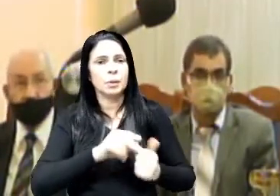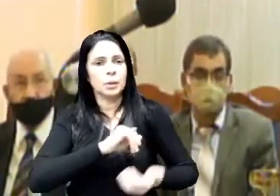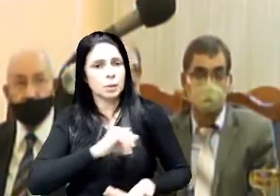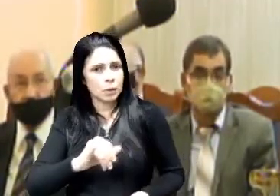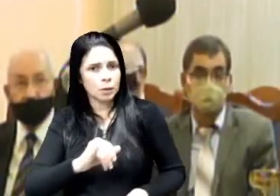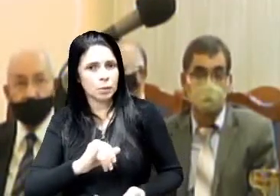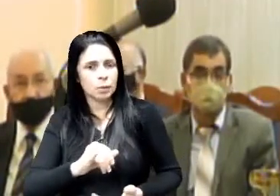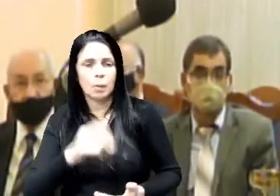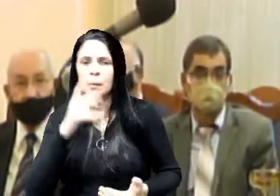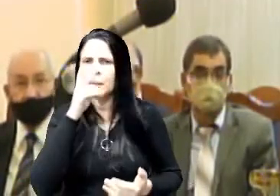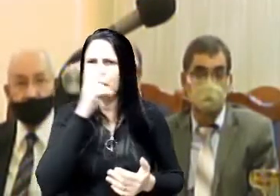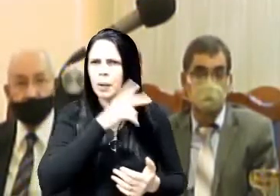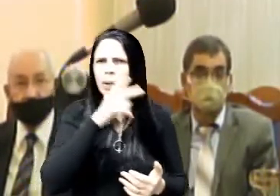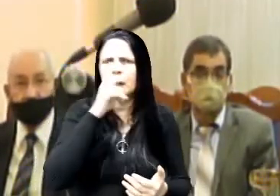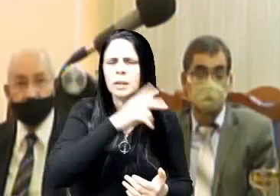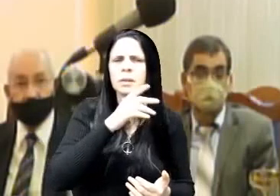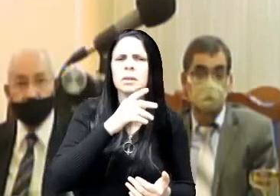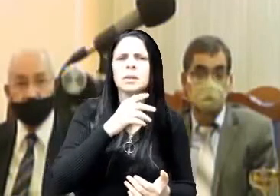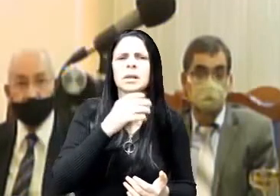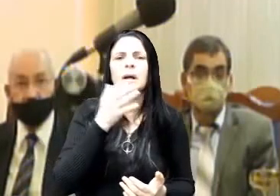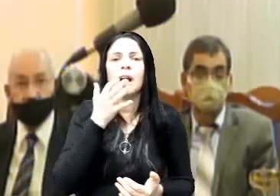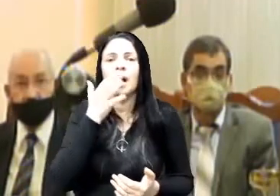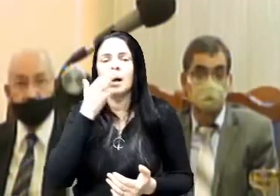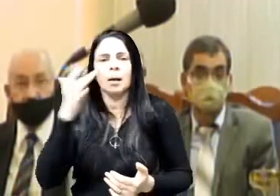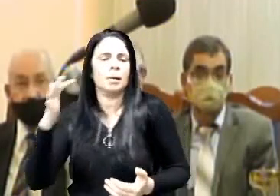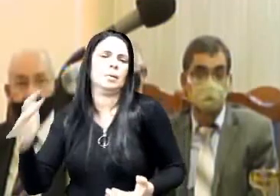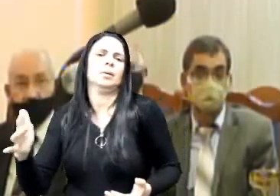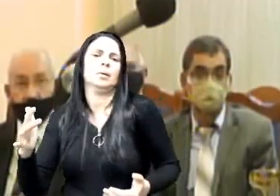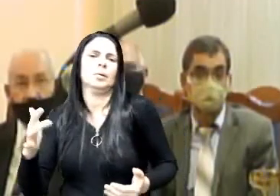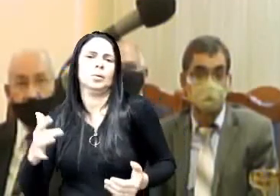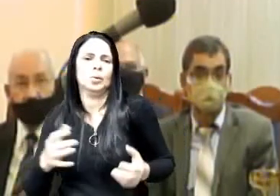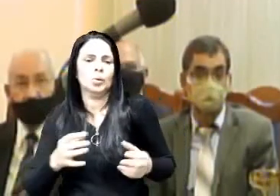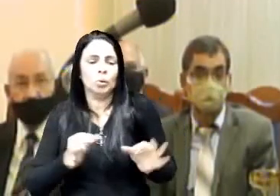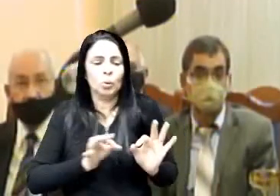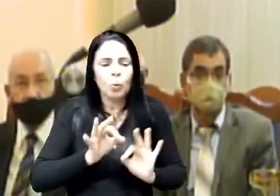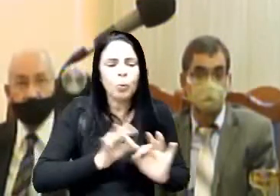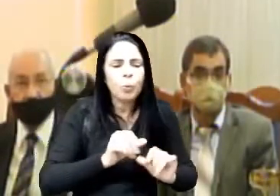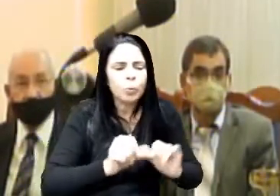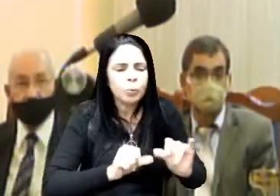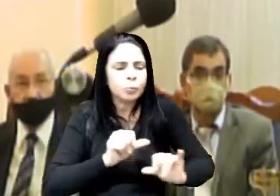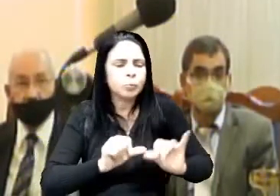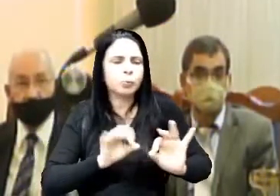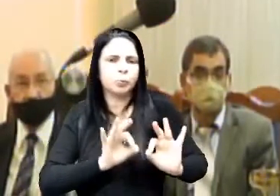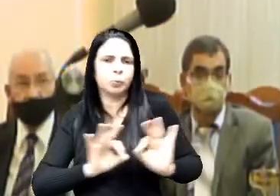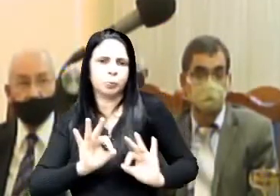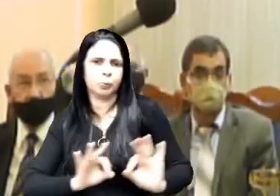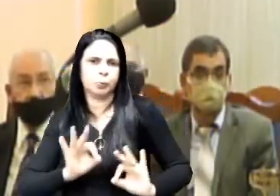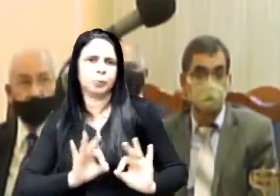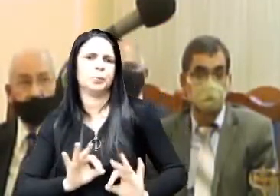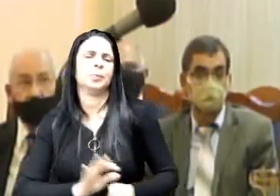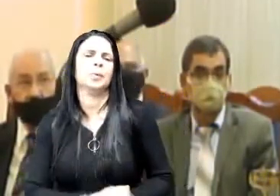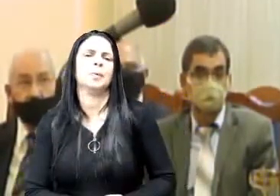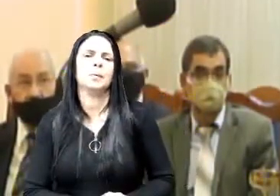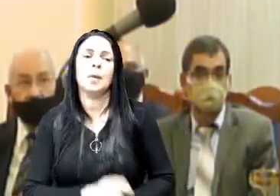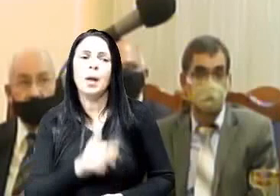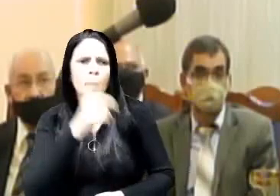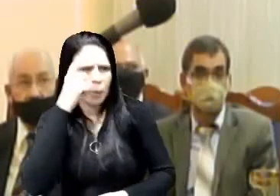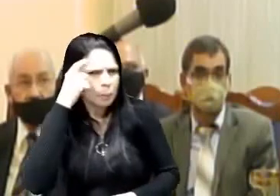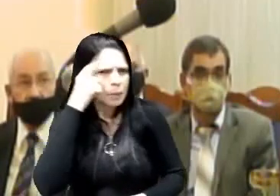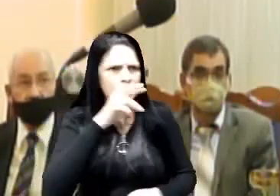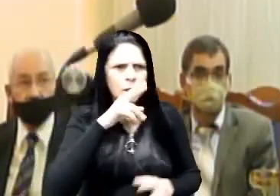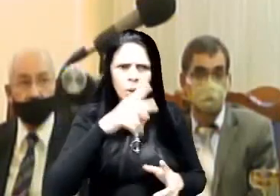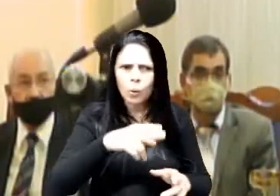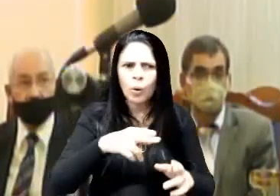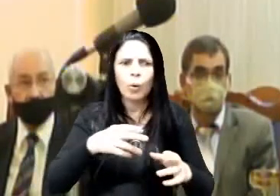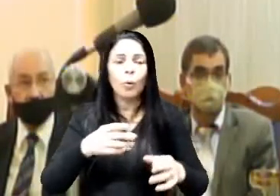ouro passando no cadinho do ourives. Não pense que o ouro chega assim como esses anéis, está aqui na minha mão e na sua e brilhando,